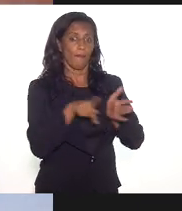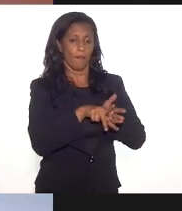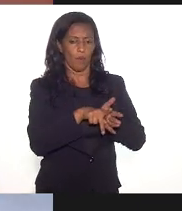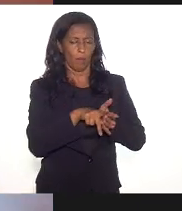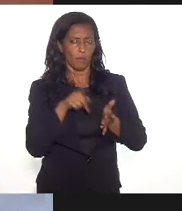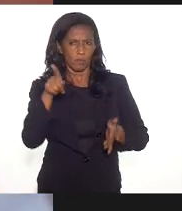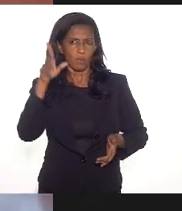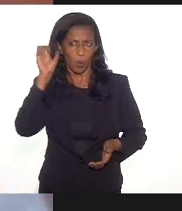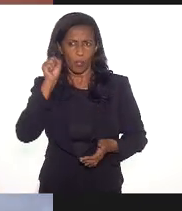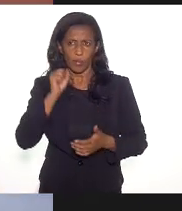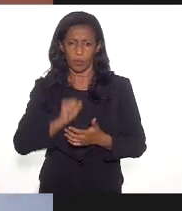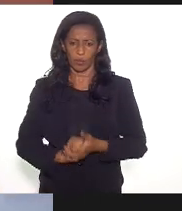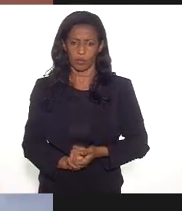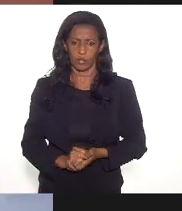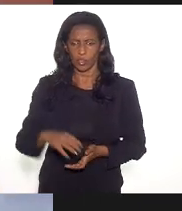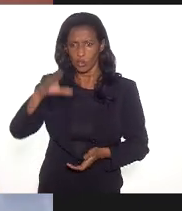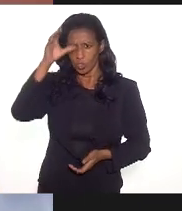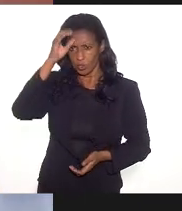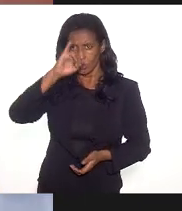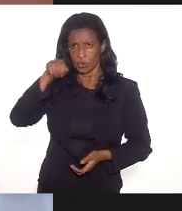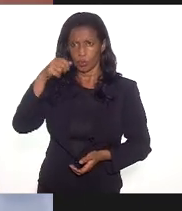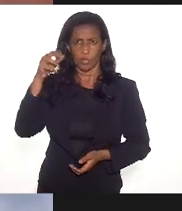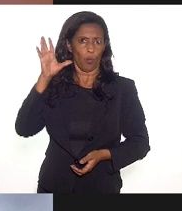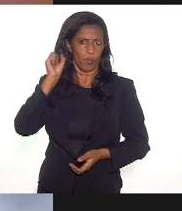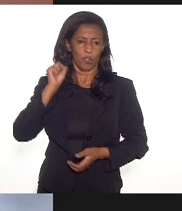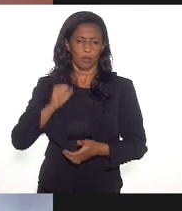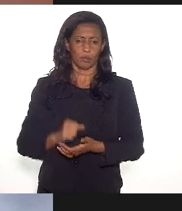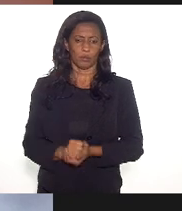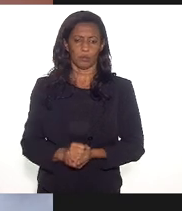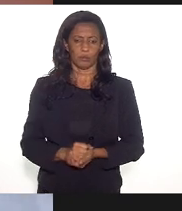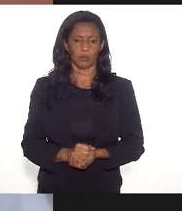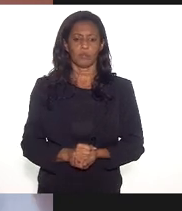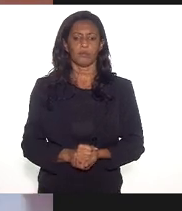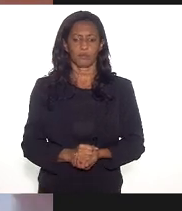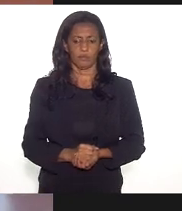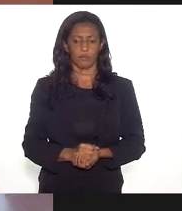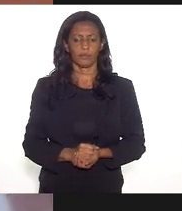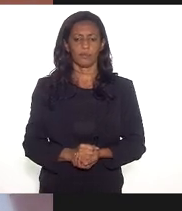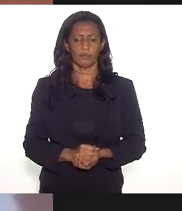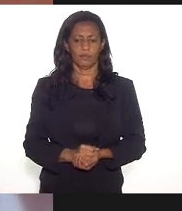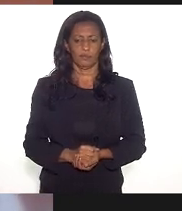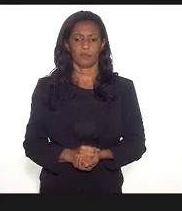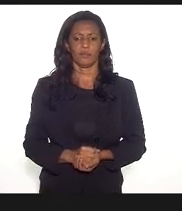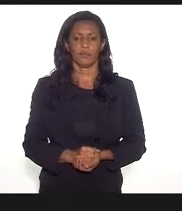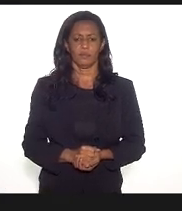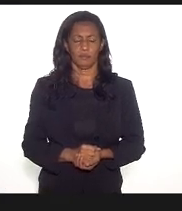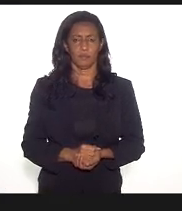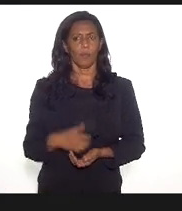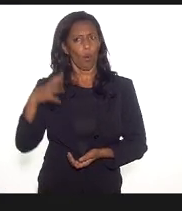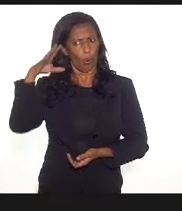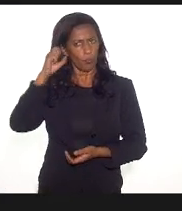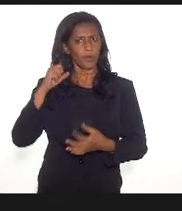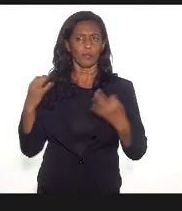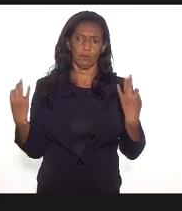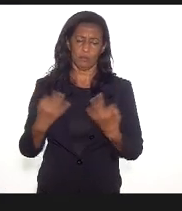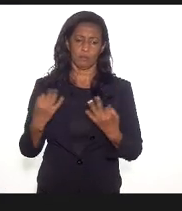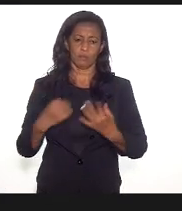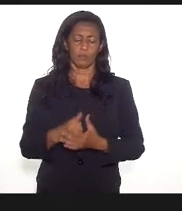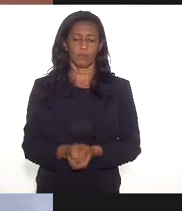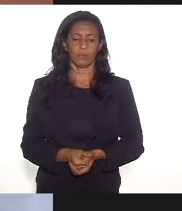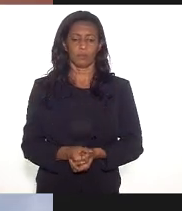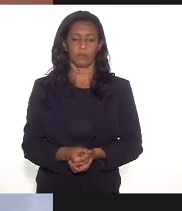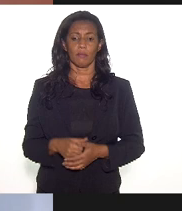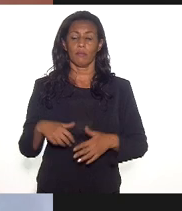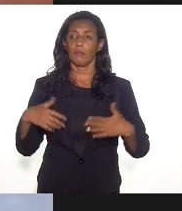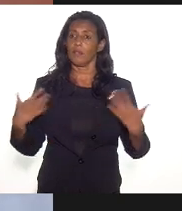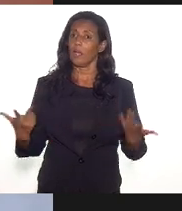ouvindo, Tiago? Estou sem retorno aqui, está me ouvindo? Estou ouvindo, sim, ouvindo perfeitamente. Agora, então, isso